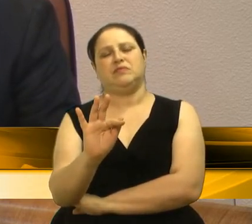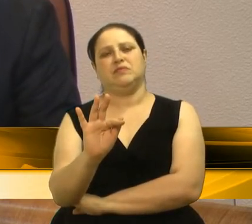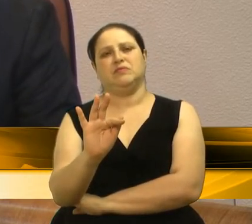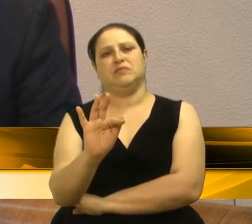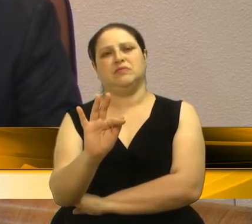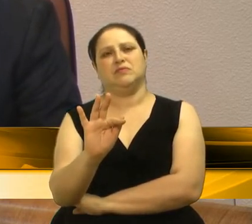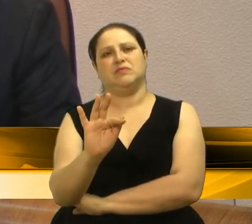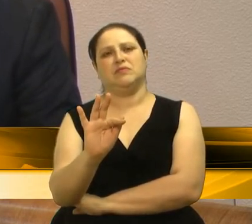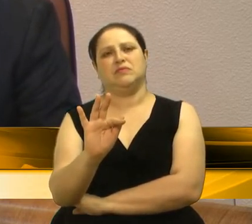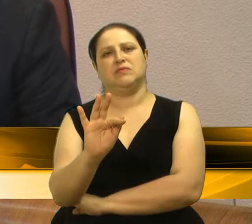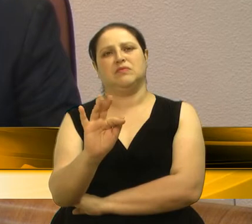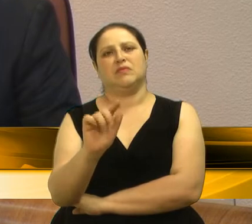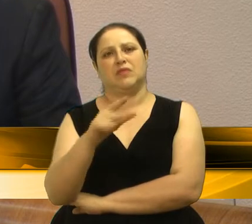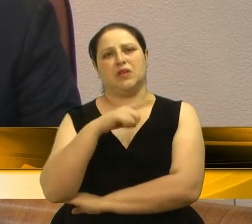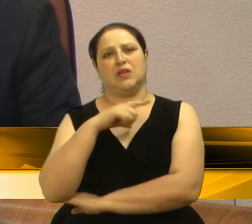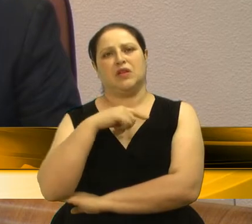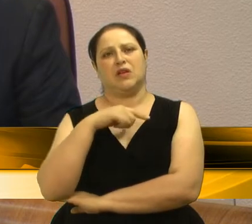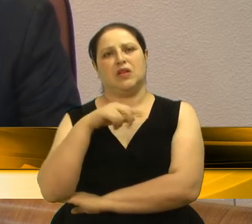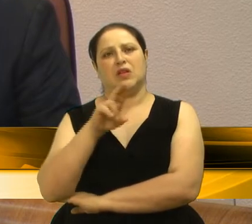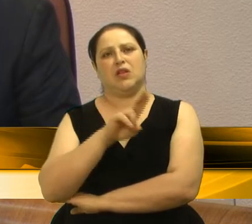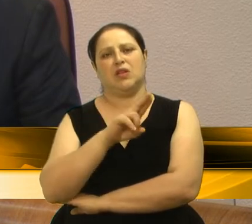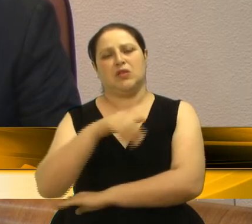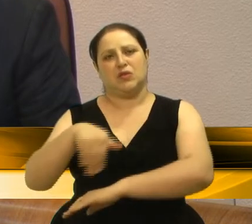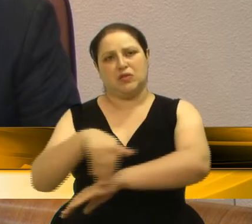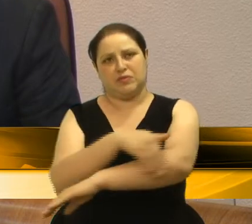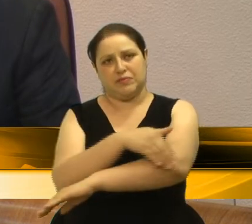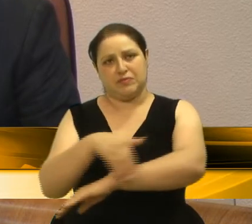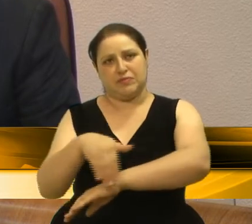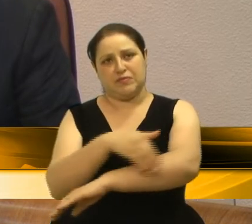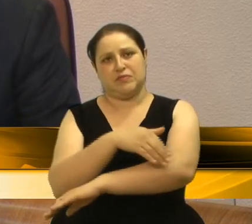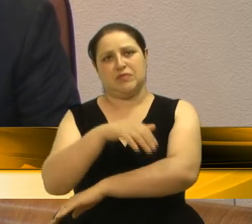891.531.400-20, com endereço na Rua Alfredo Chaves, número